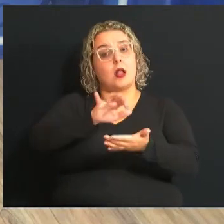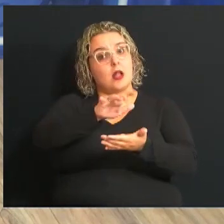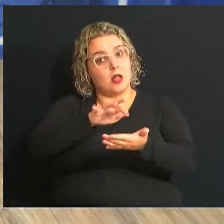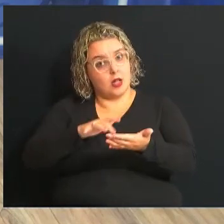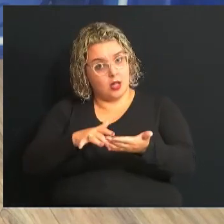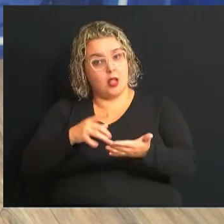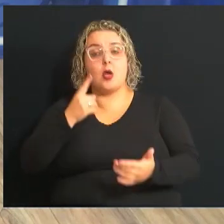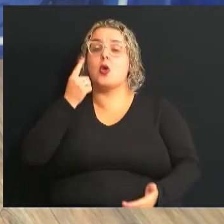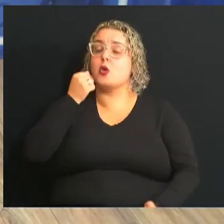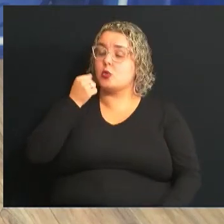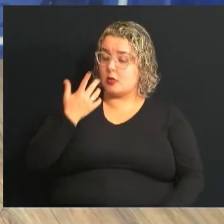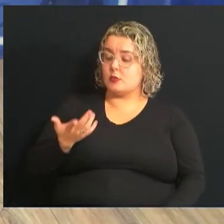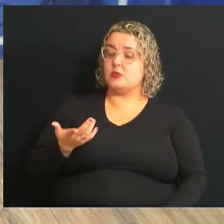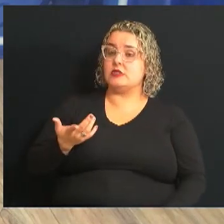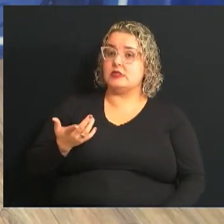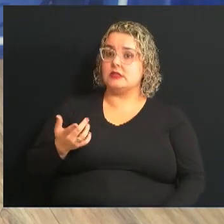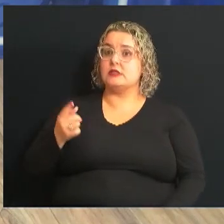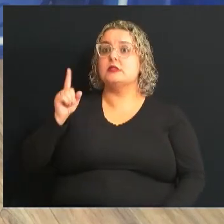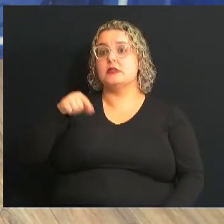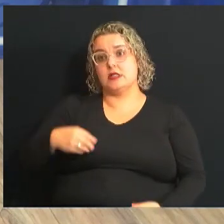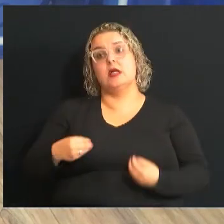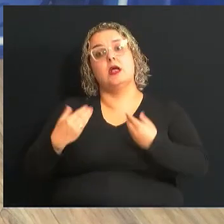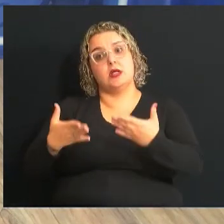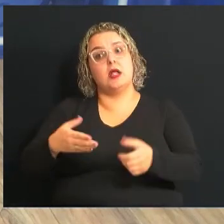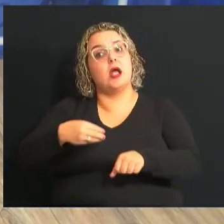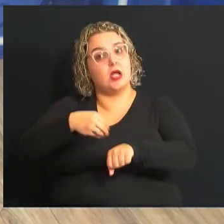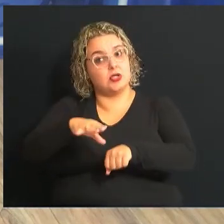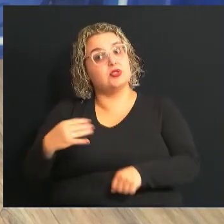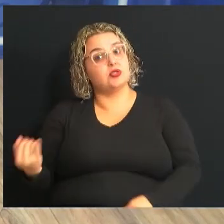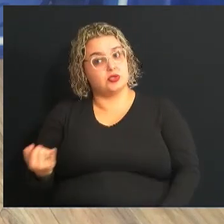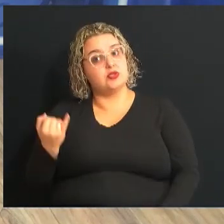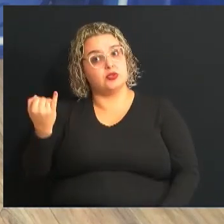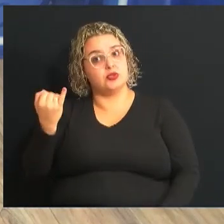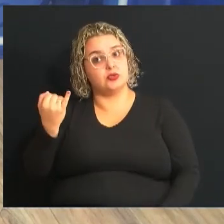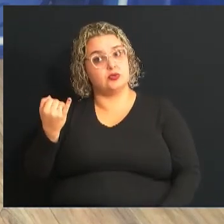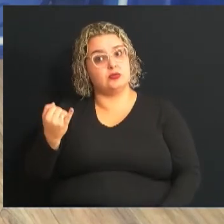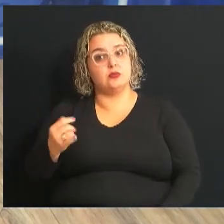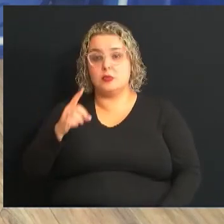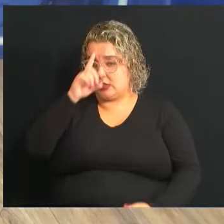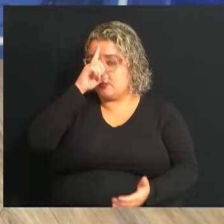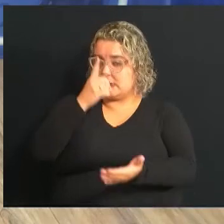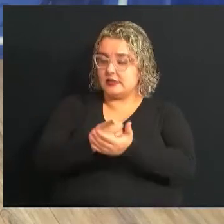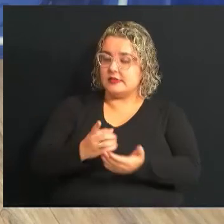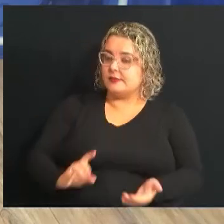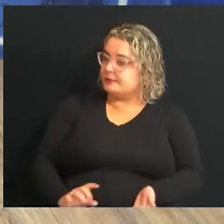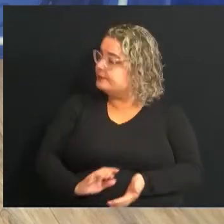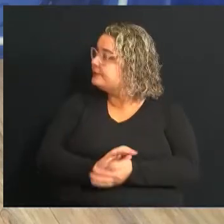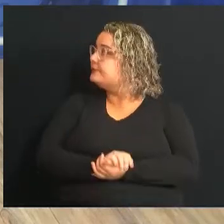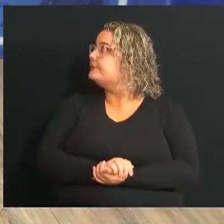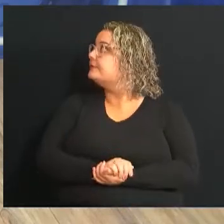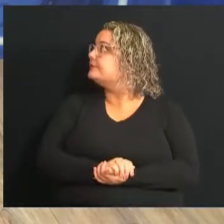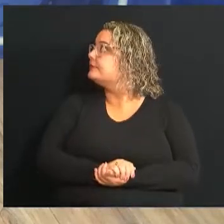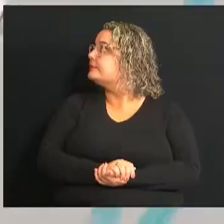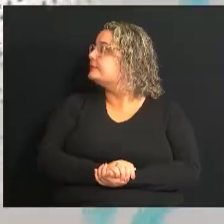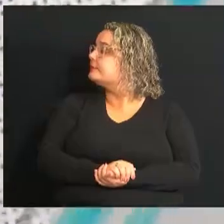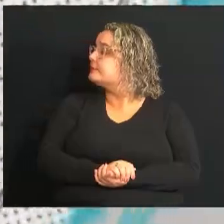na ponta do lápis, ele traz dicas importantes para você tomar uma decisão.